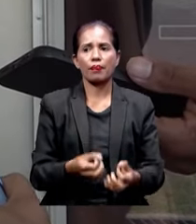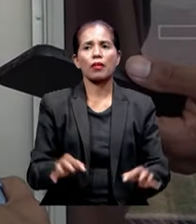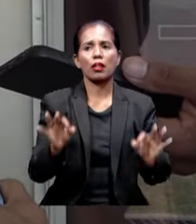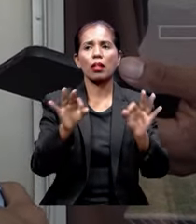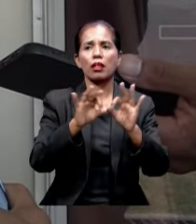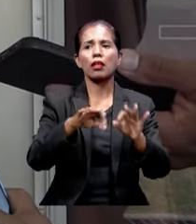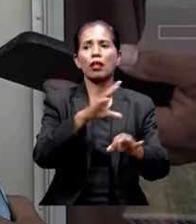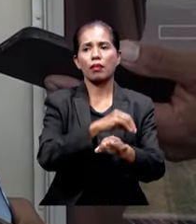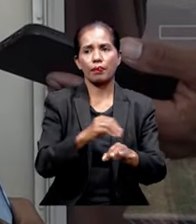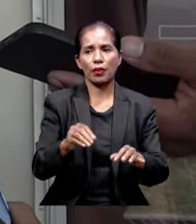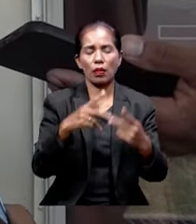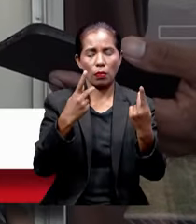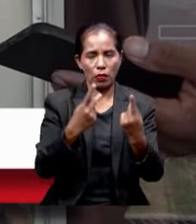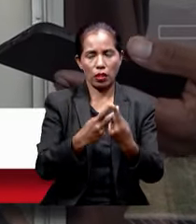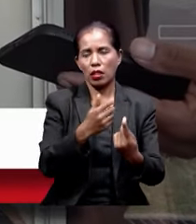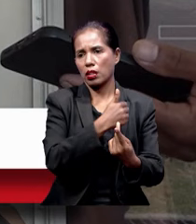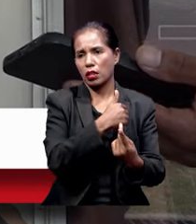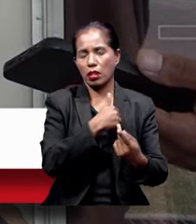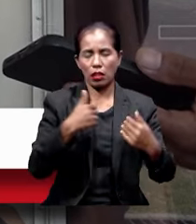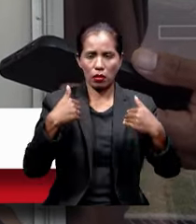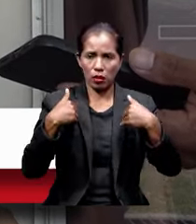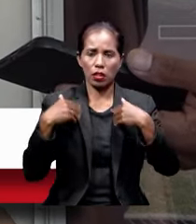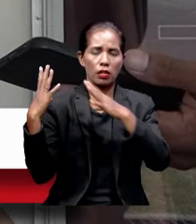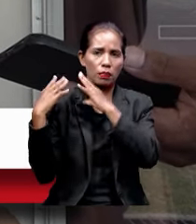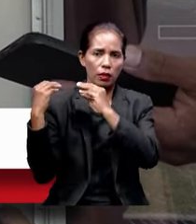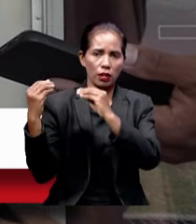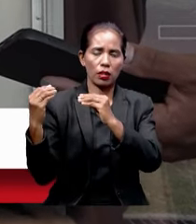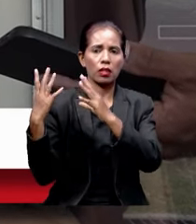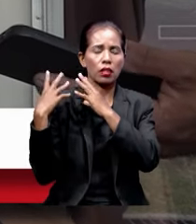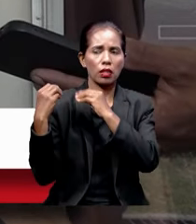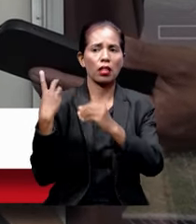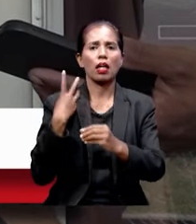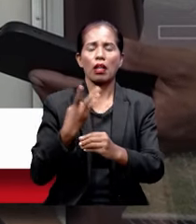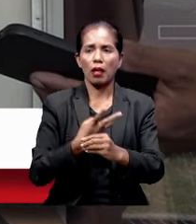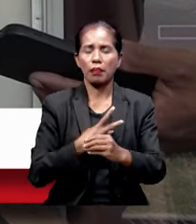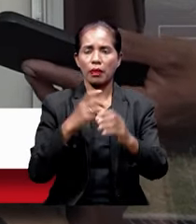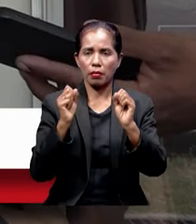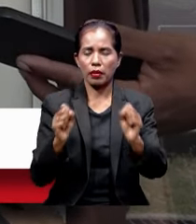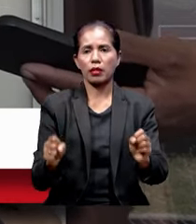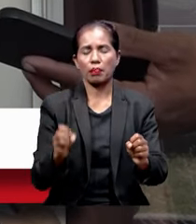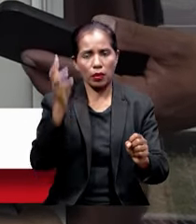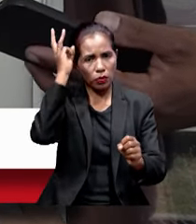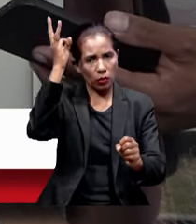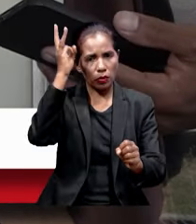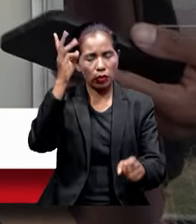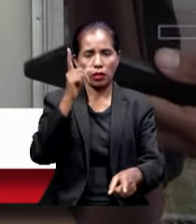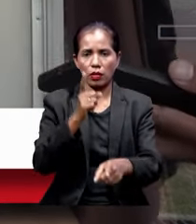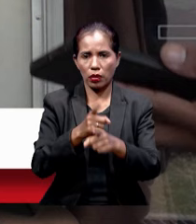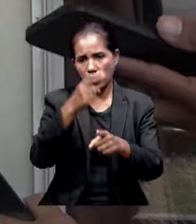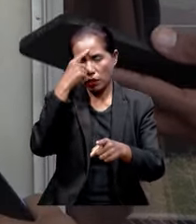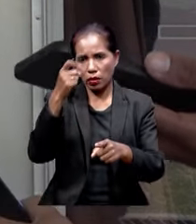que acompanha ne bem mas se dá experiência a ida nem mas ba amimos be sai do vida situan